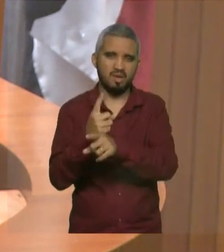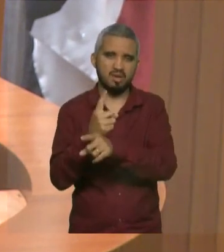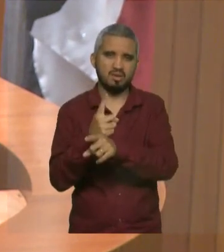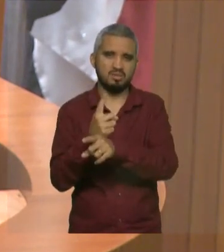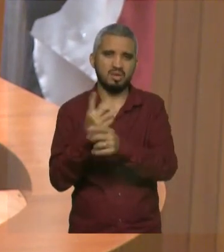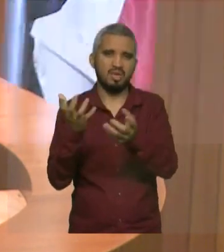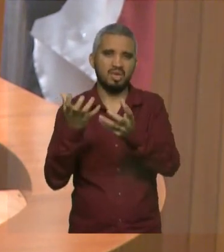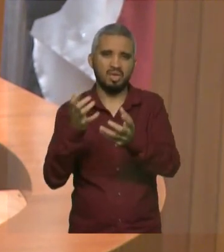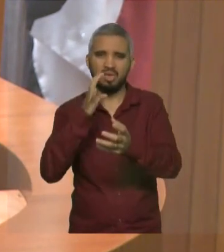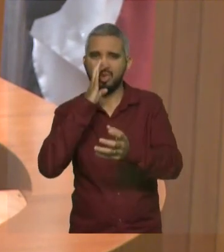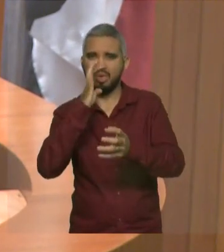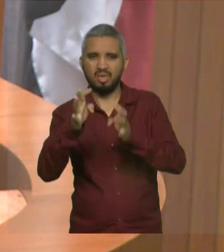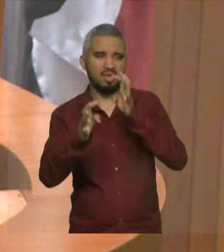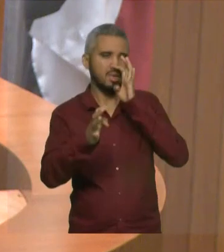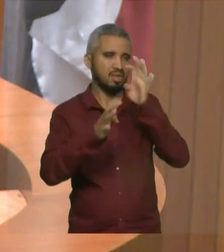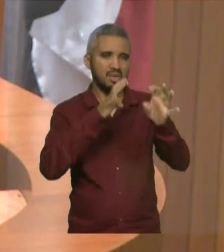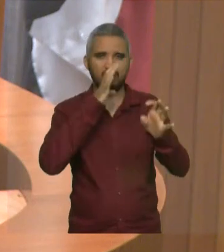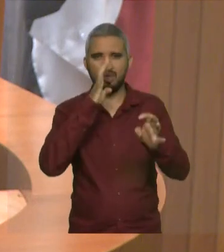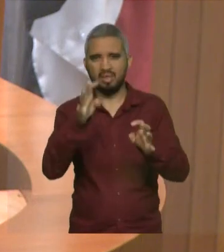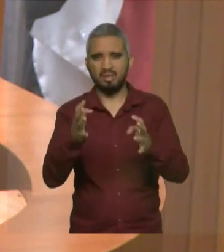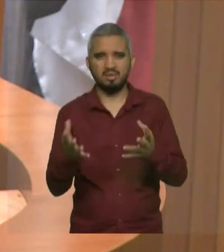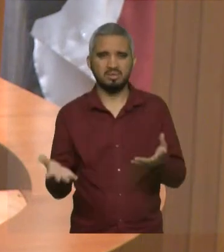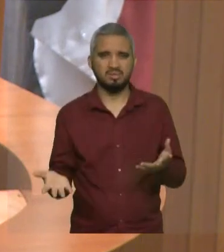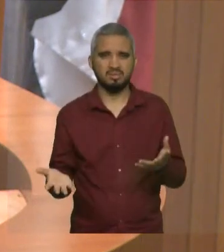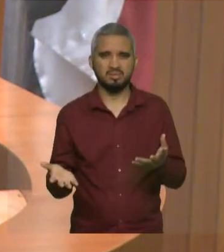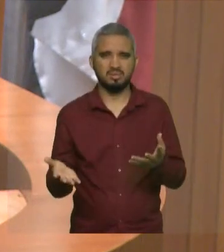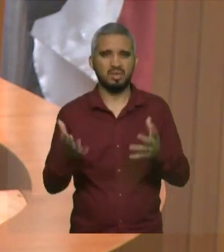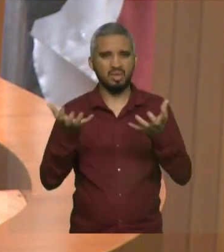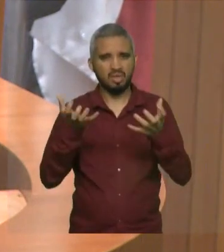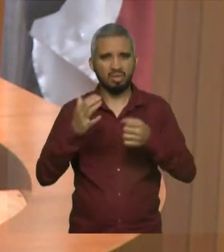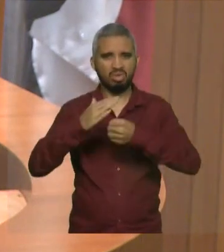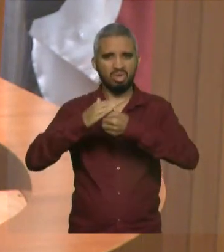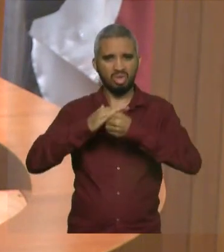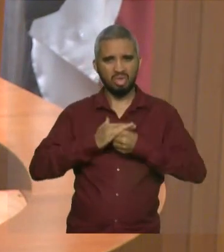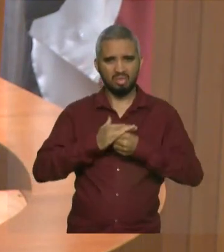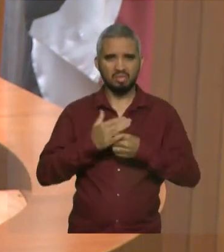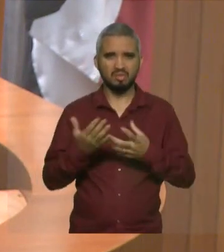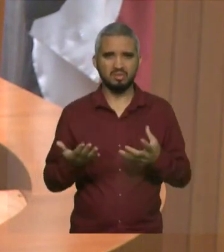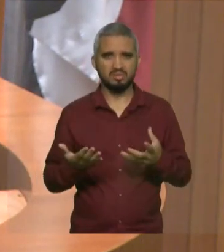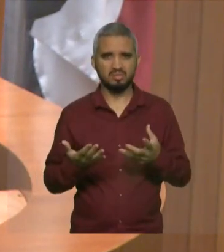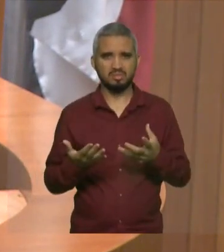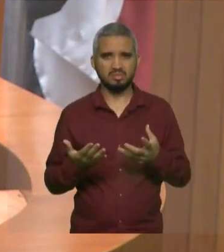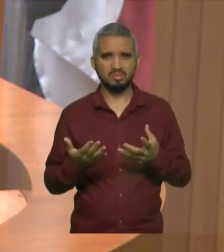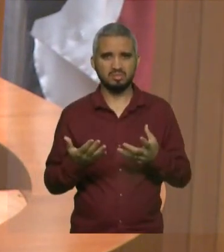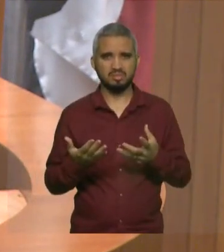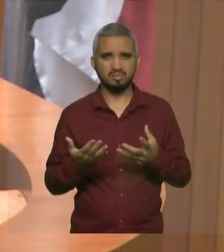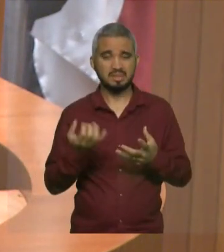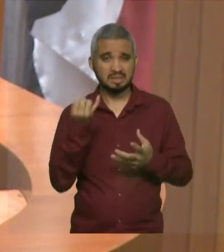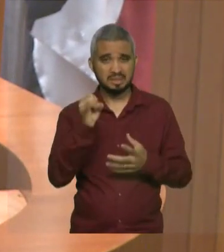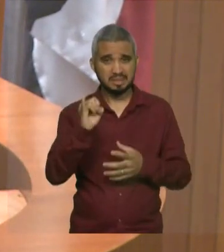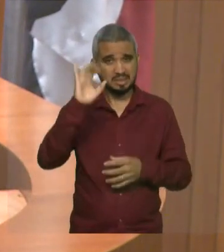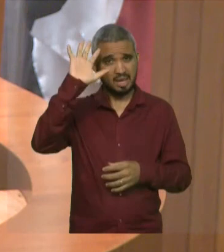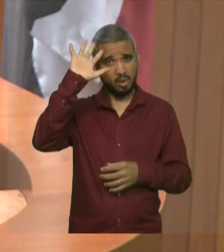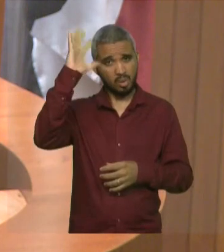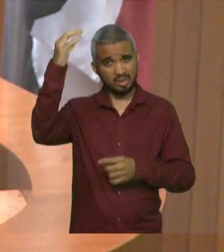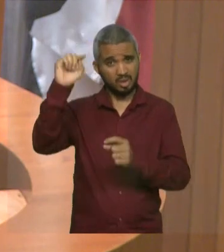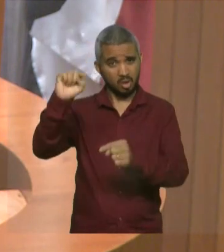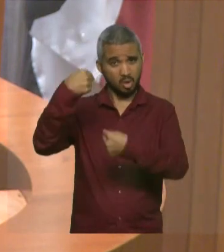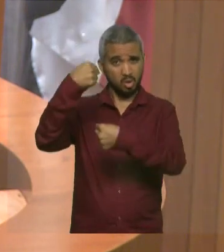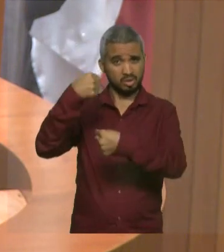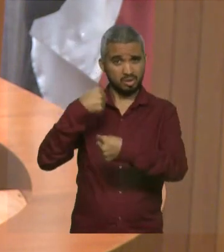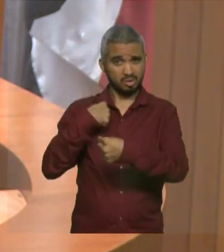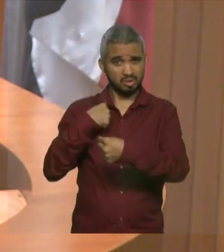Eu nem ligo para isso, eu nem leio, porque às vezes a gente vai ler, deputado Edivaldo, e você faz